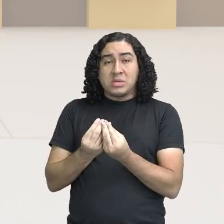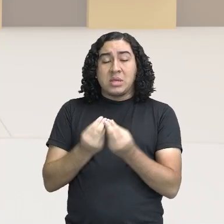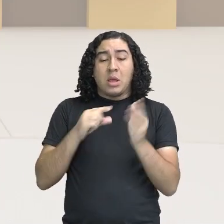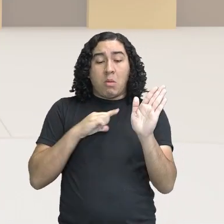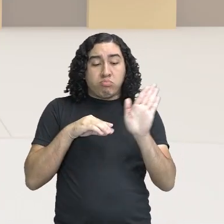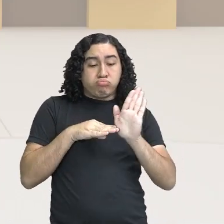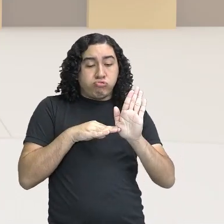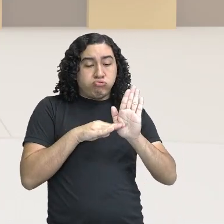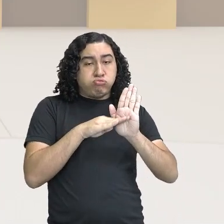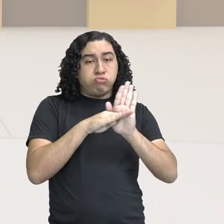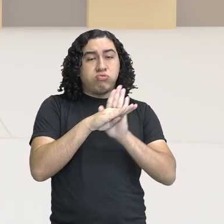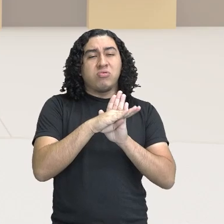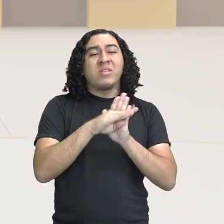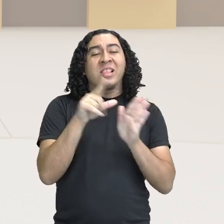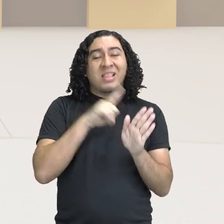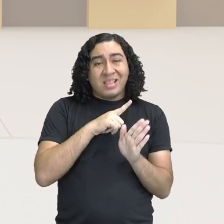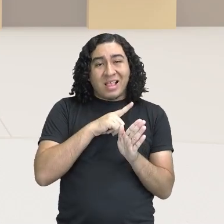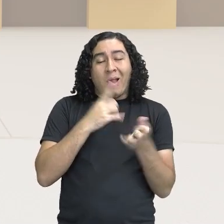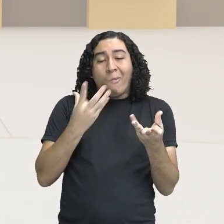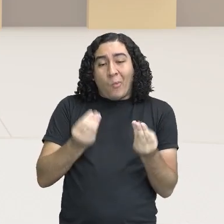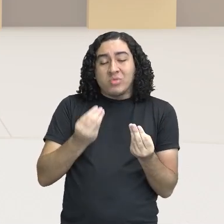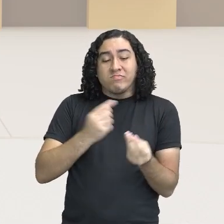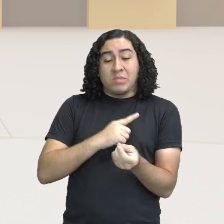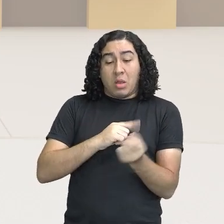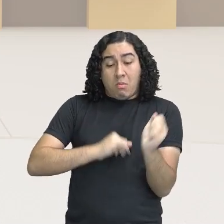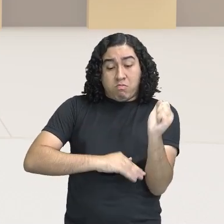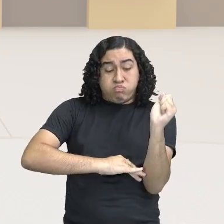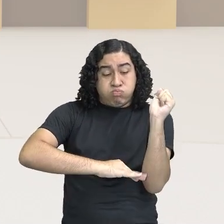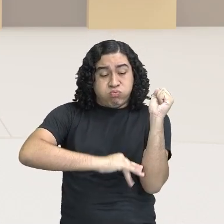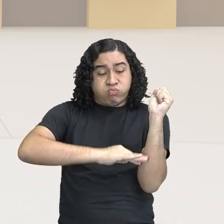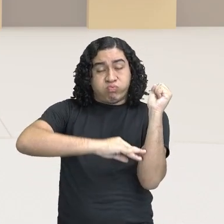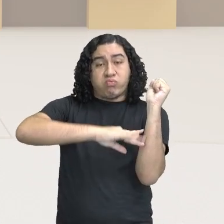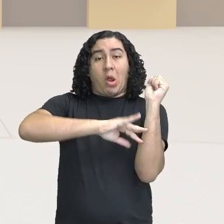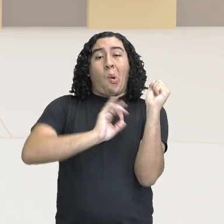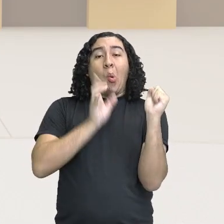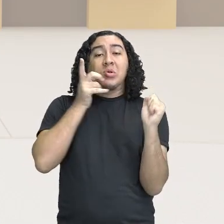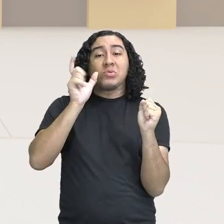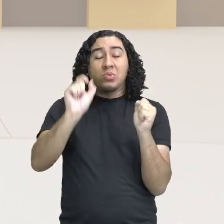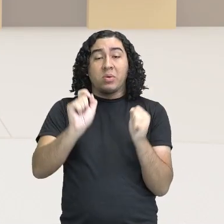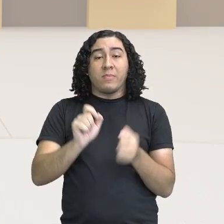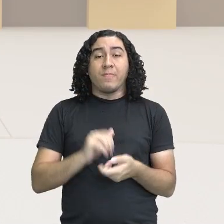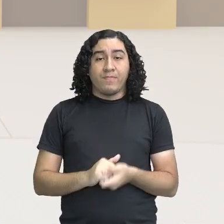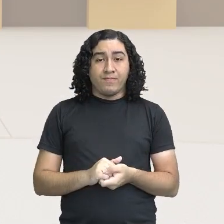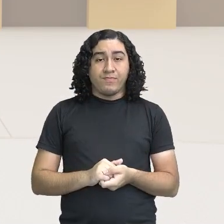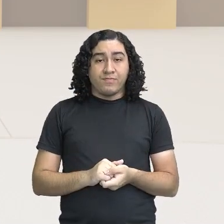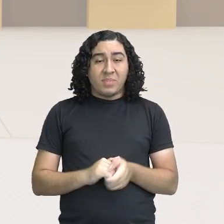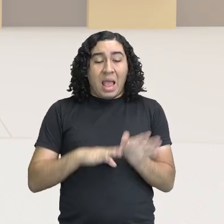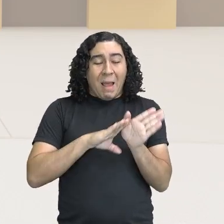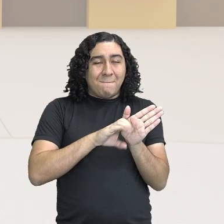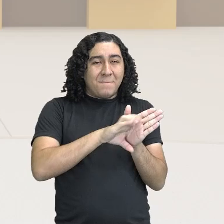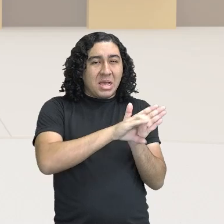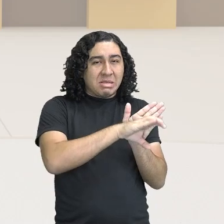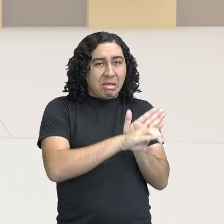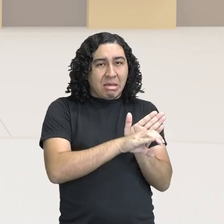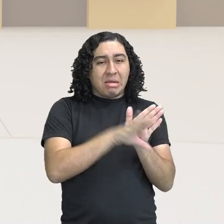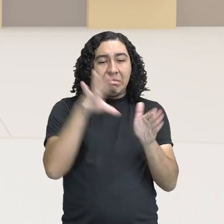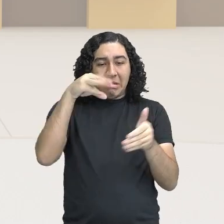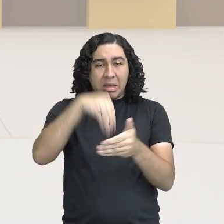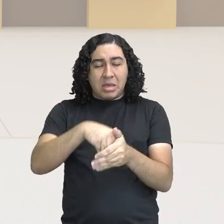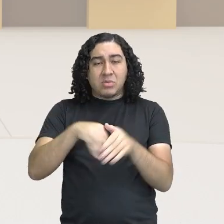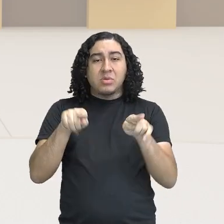temos aí um excesso desse nitrogênio e desse fósforo, ocorre aqui que as microbactérias ali dentro,